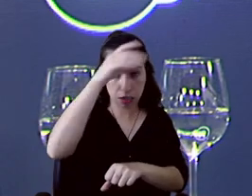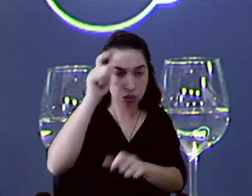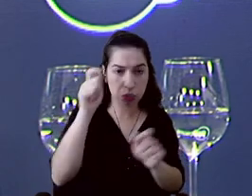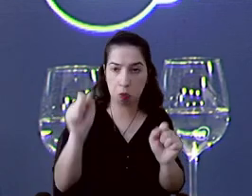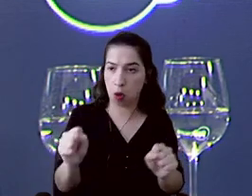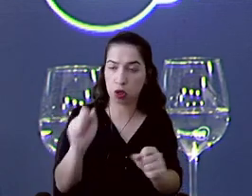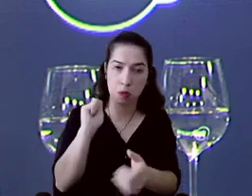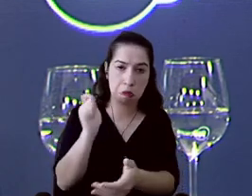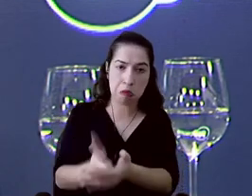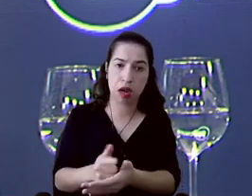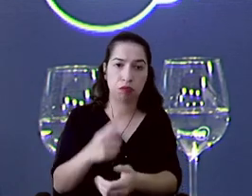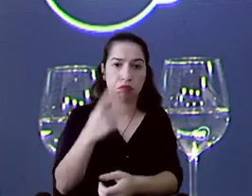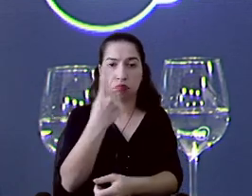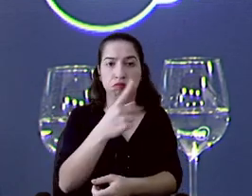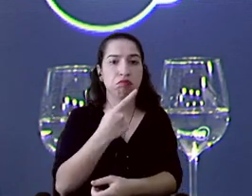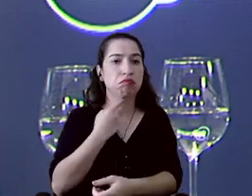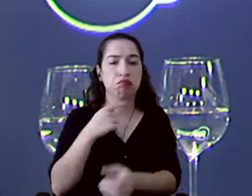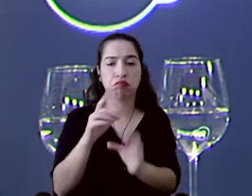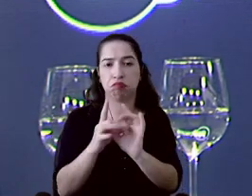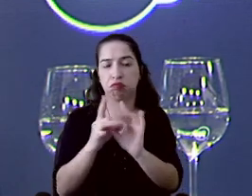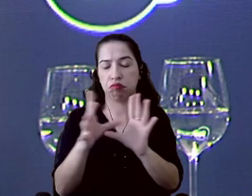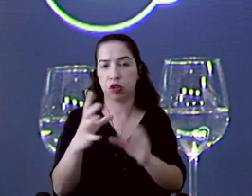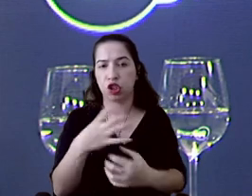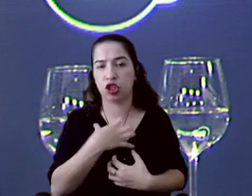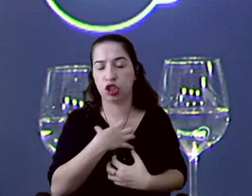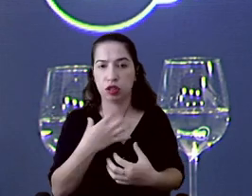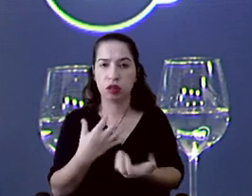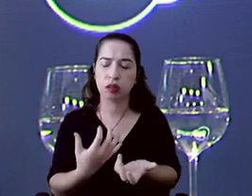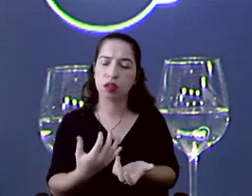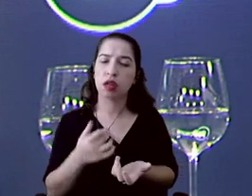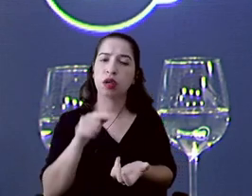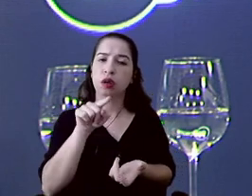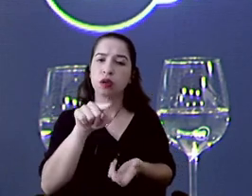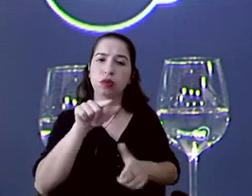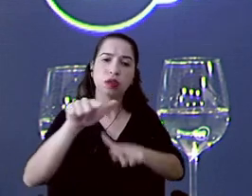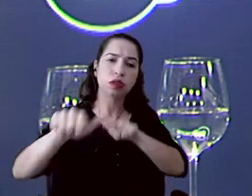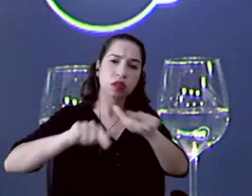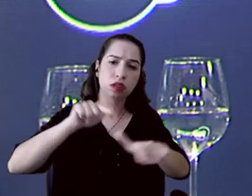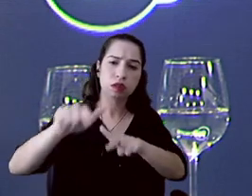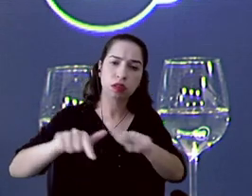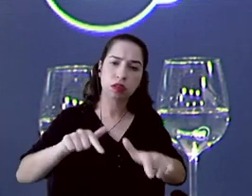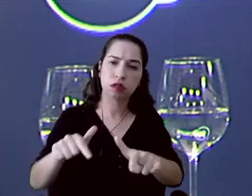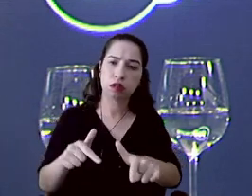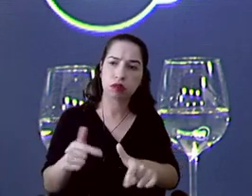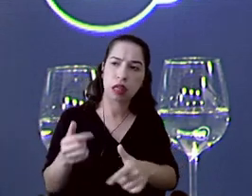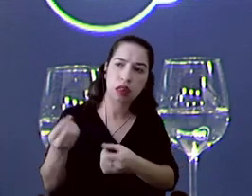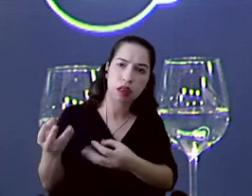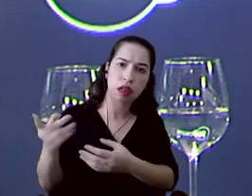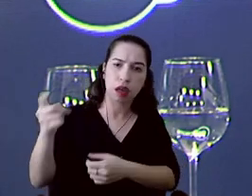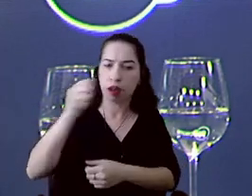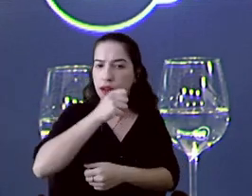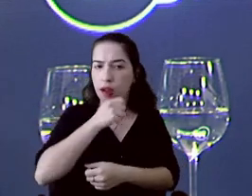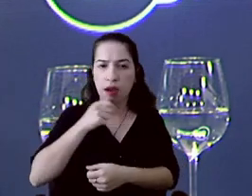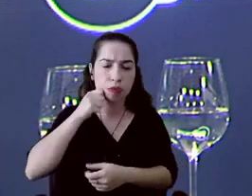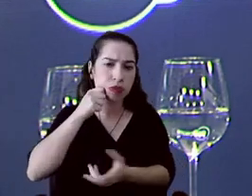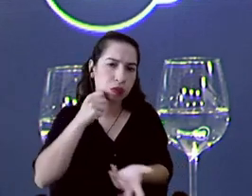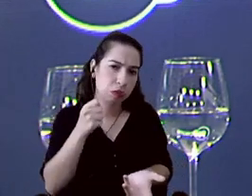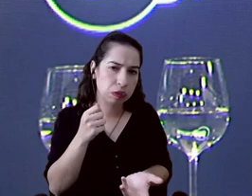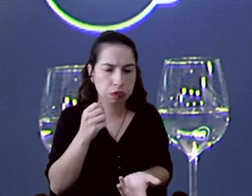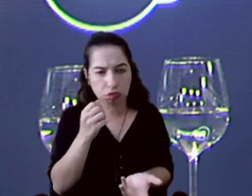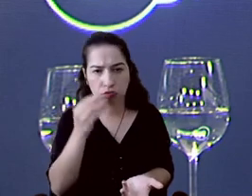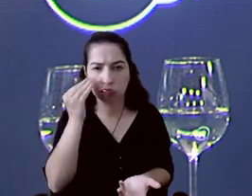é que serviços que você tá oferecendo né para para Amazon né Se eu pudesse tentar ajudar